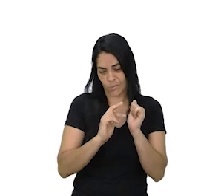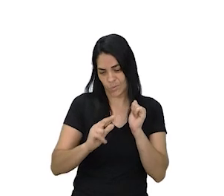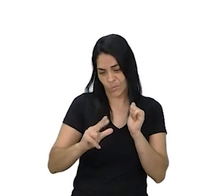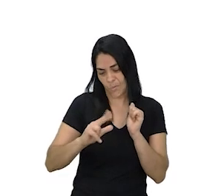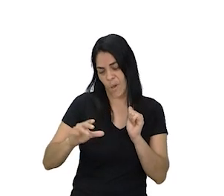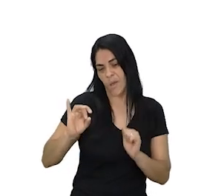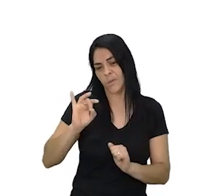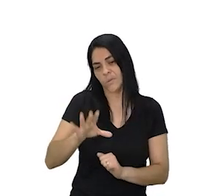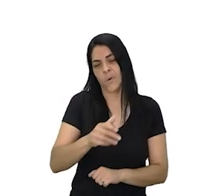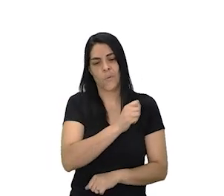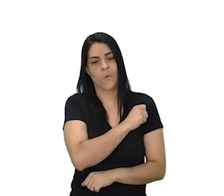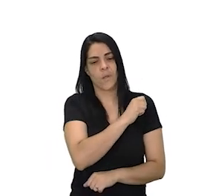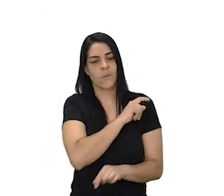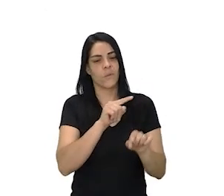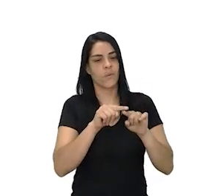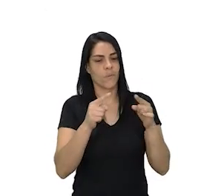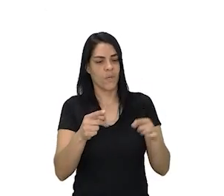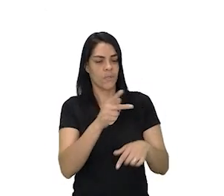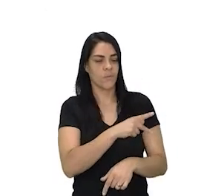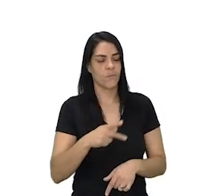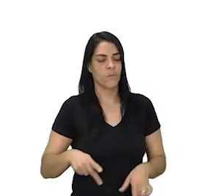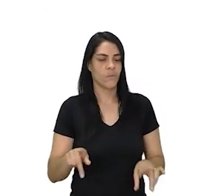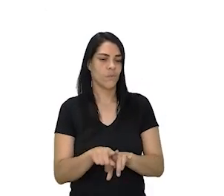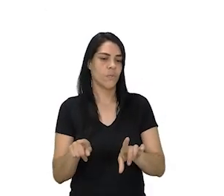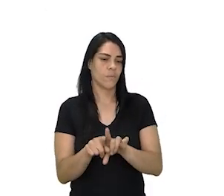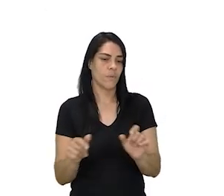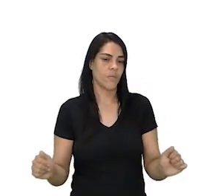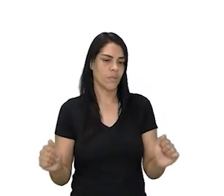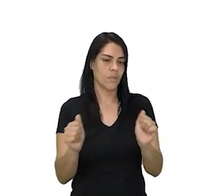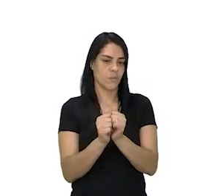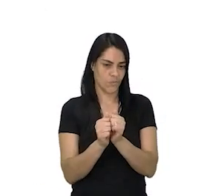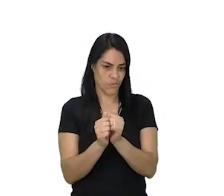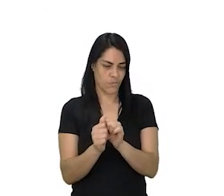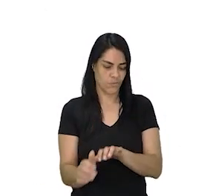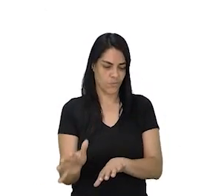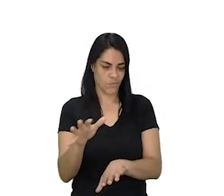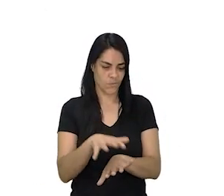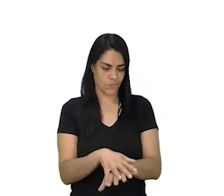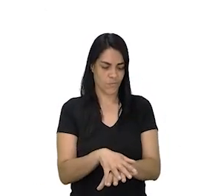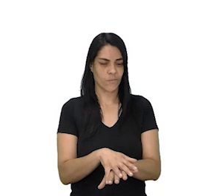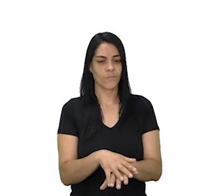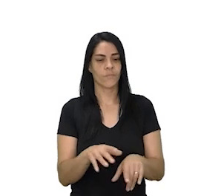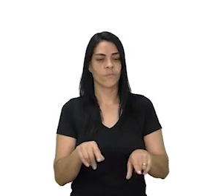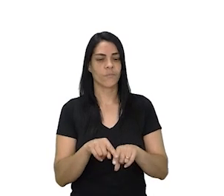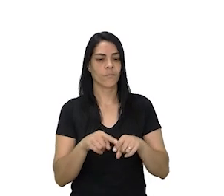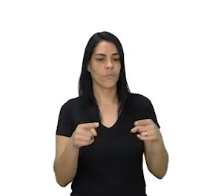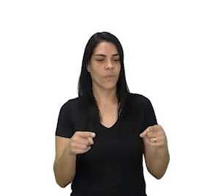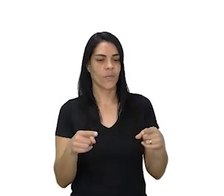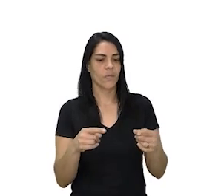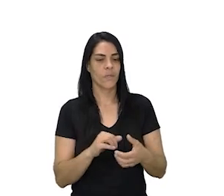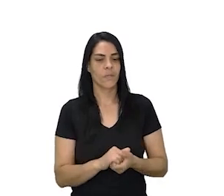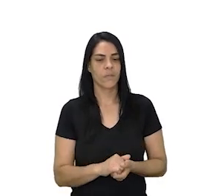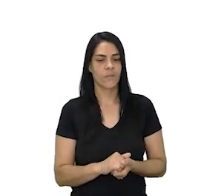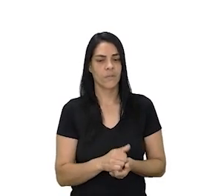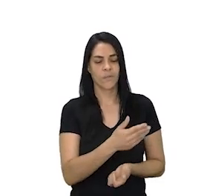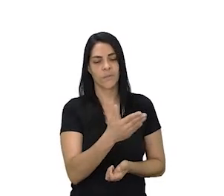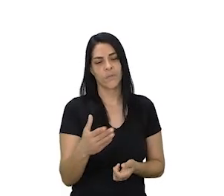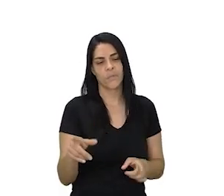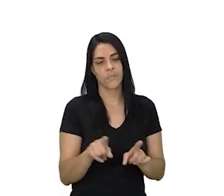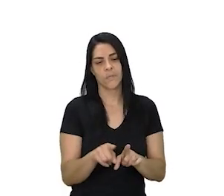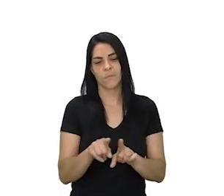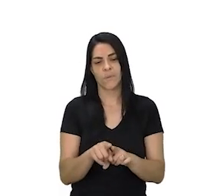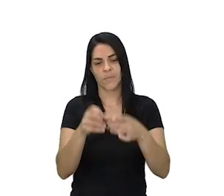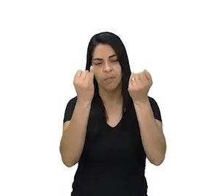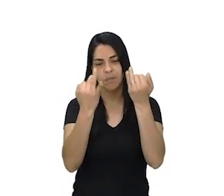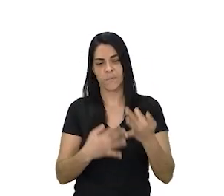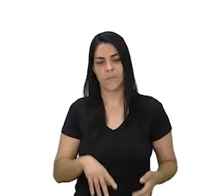sentido de ensiná-los para poder utilizar esses elementos, mas a gente está dizendo que